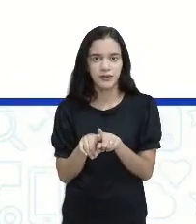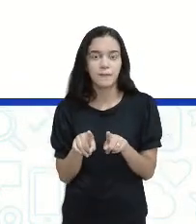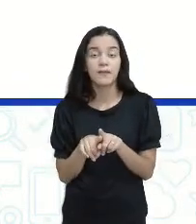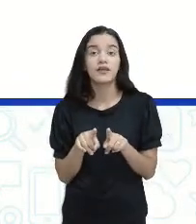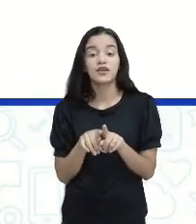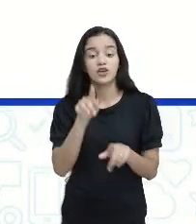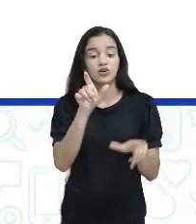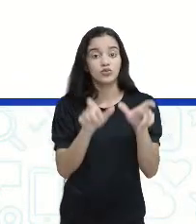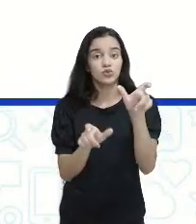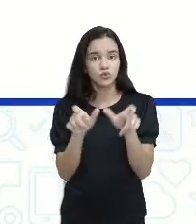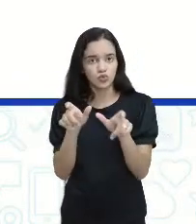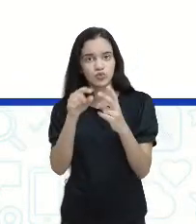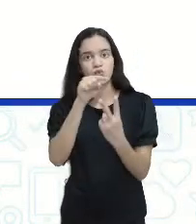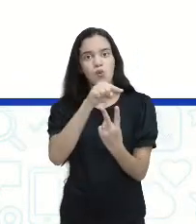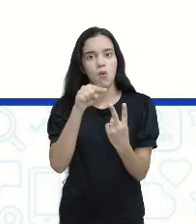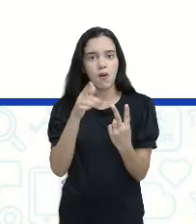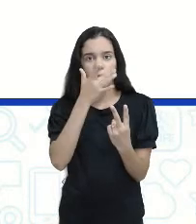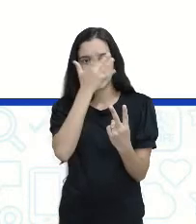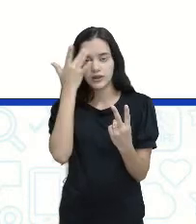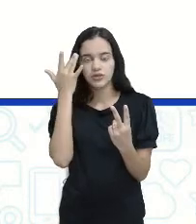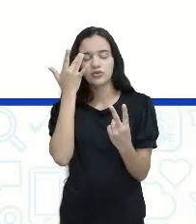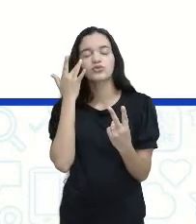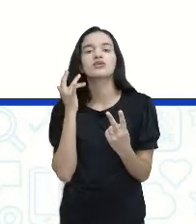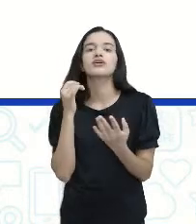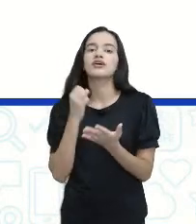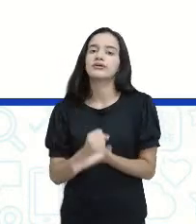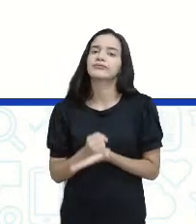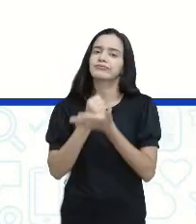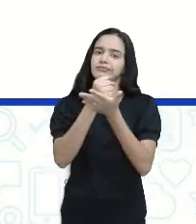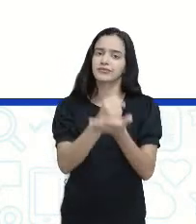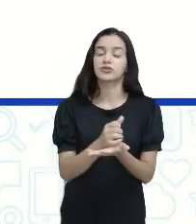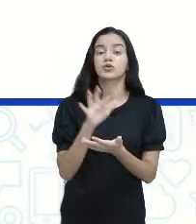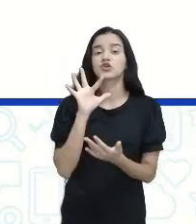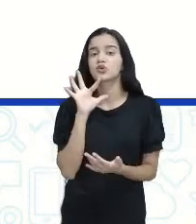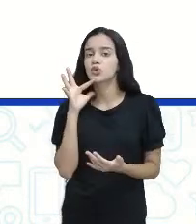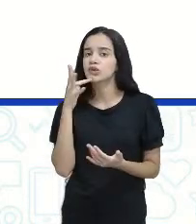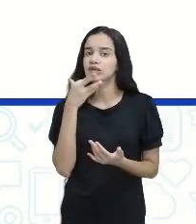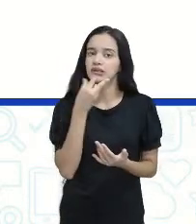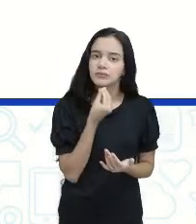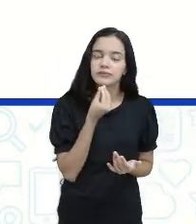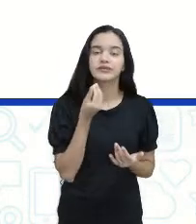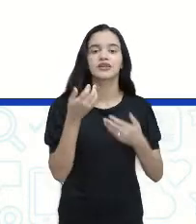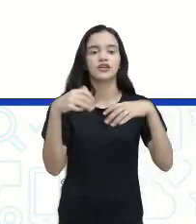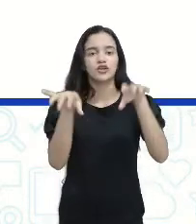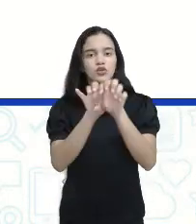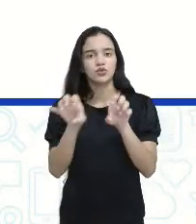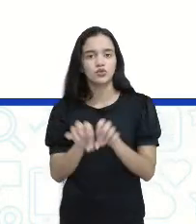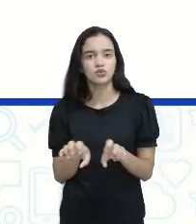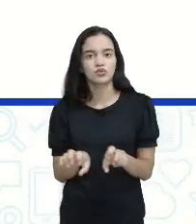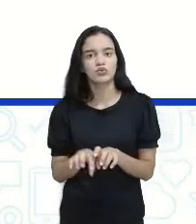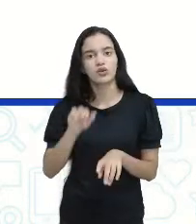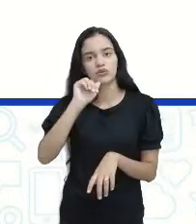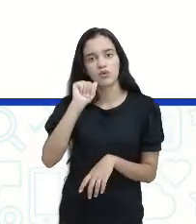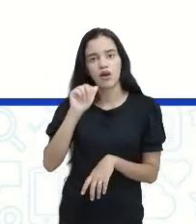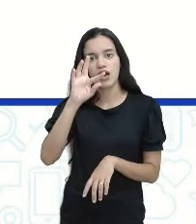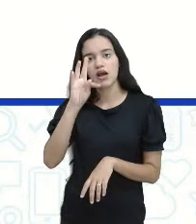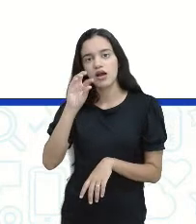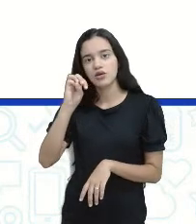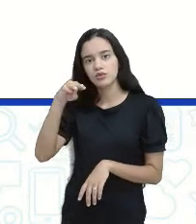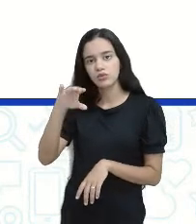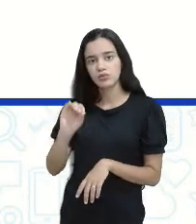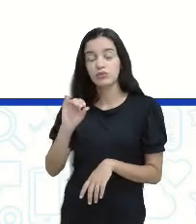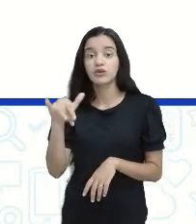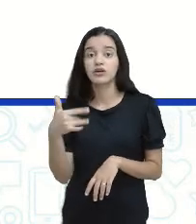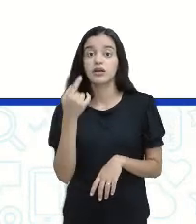dois cientistas que colaboraram aí no conhecimento da estrutura do átomo, né? Então, vocês sabem